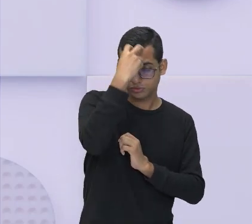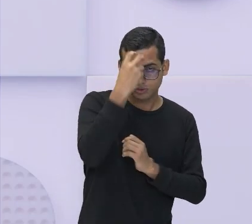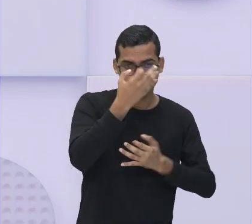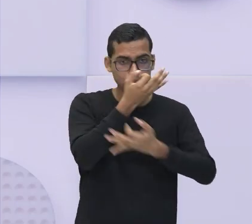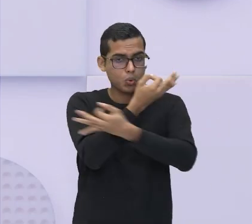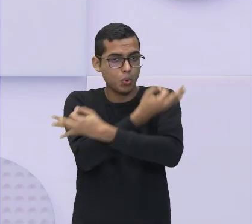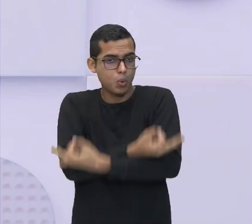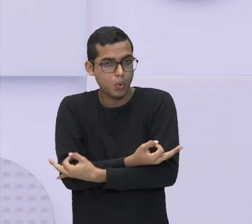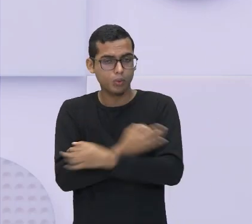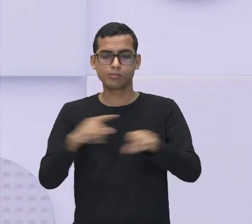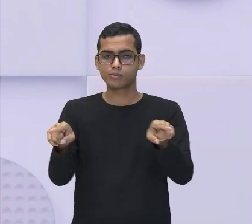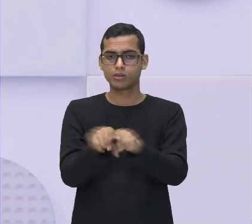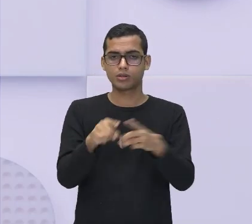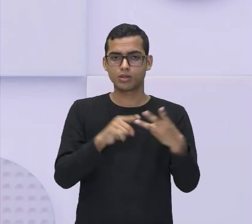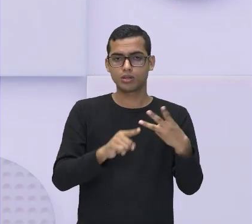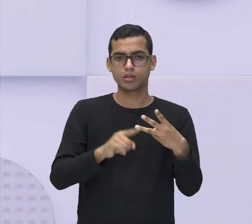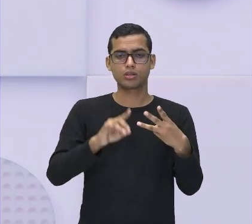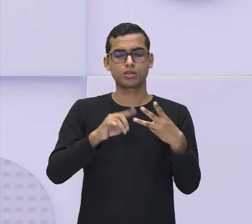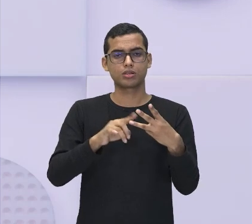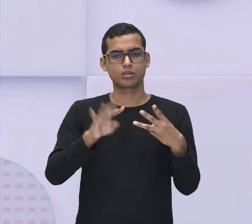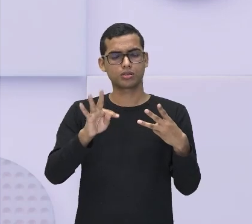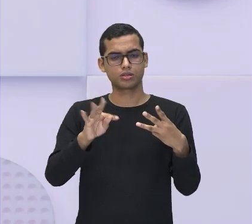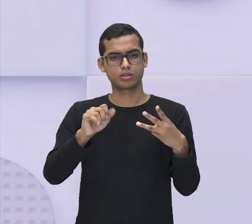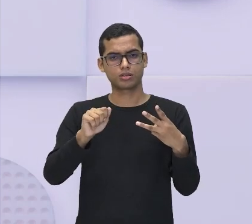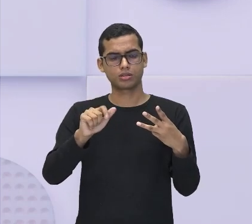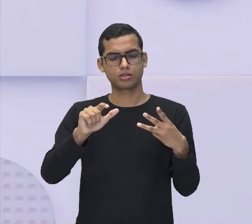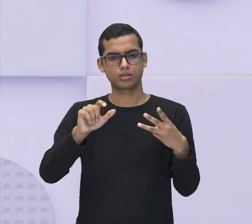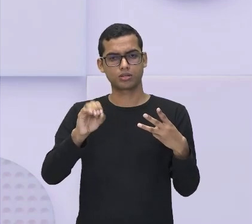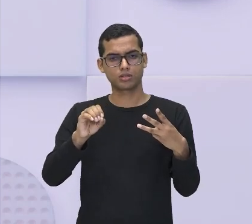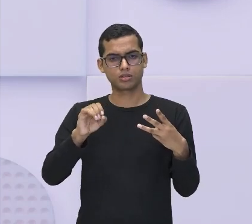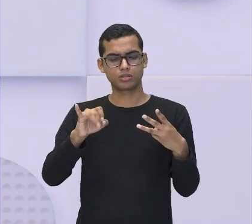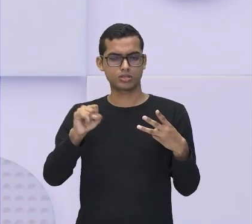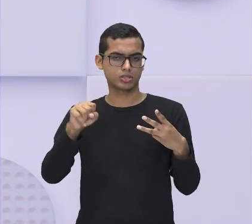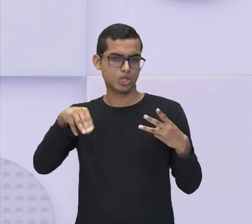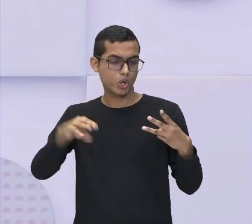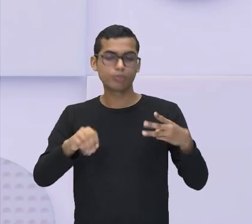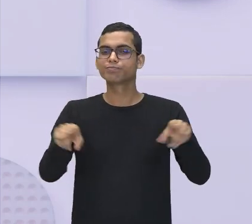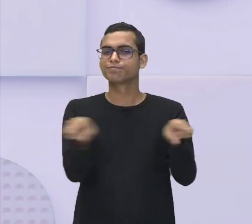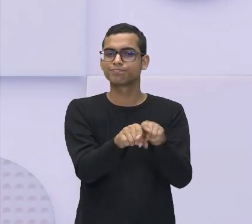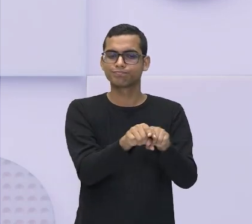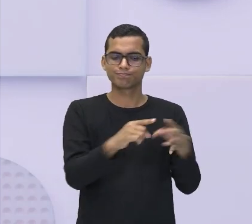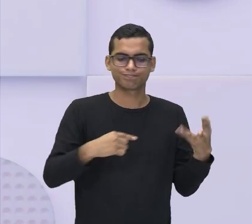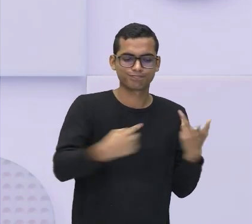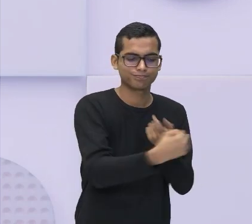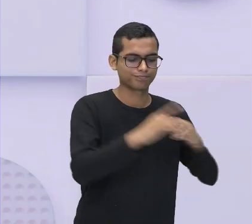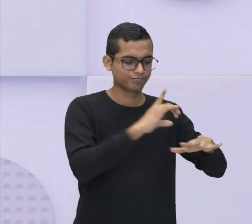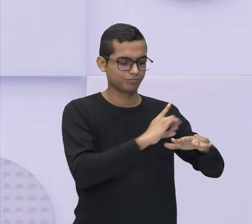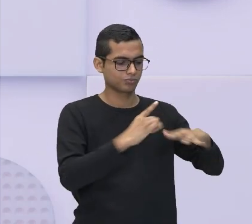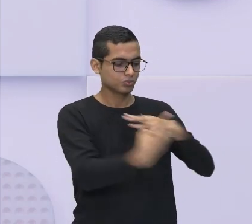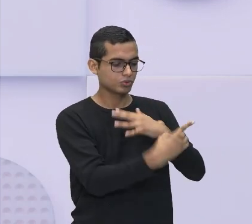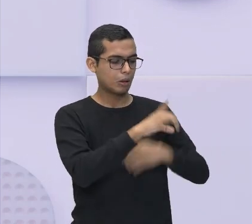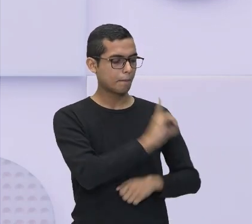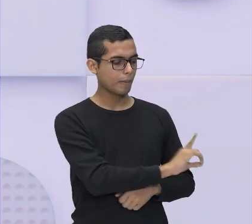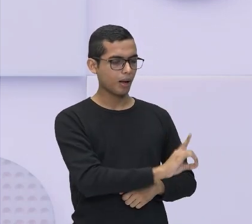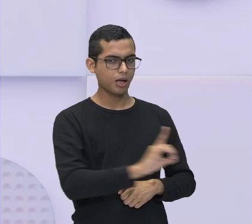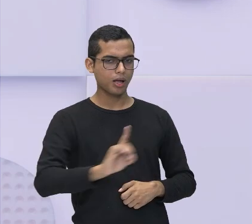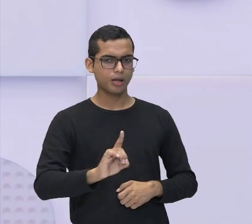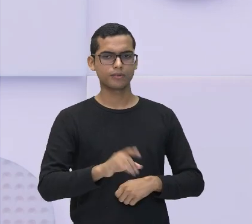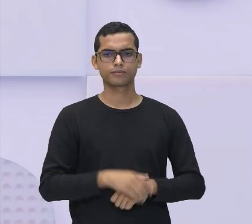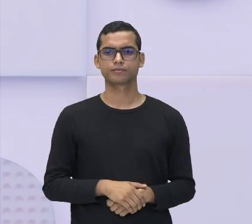O taoísmo também tem vários deuses. Nós poderíamos também elencar como religiões